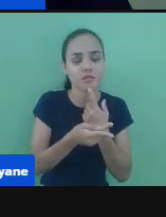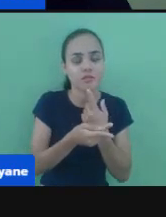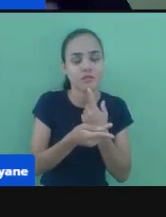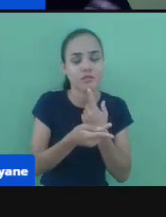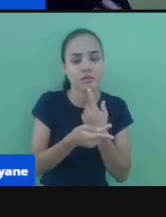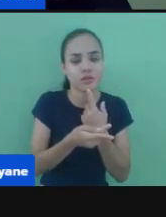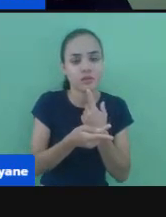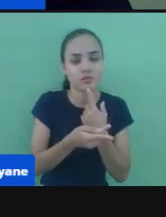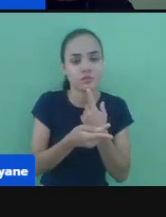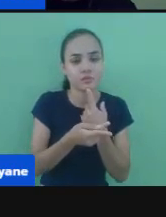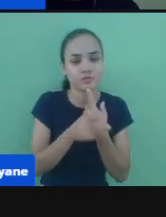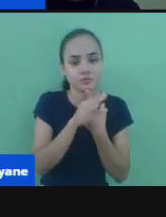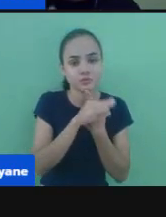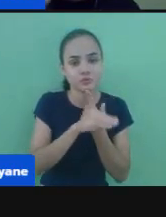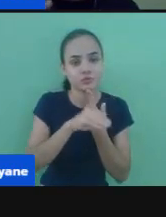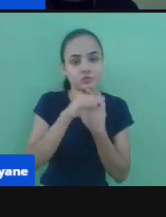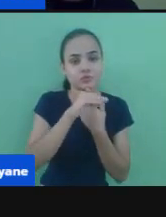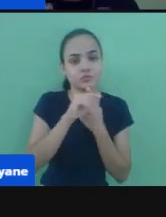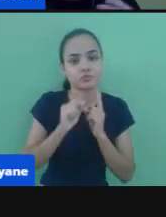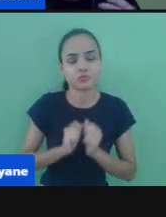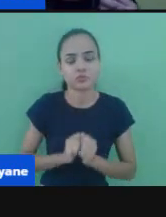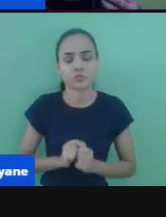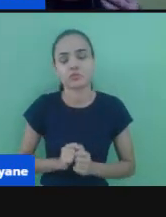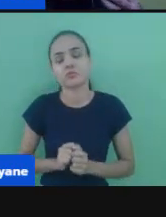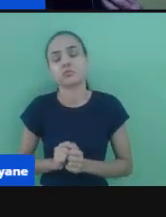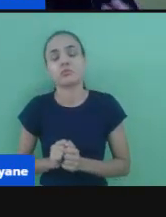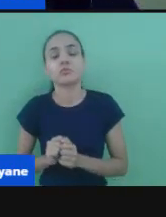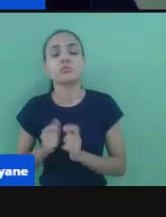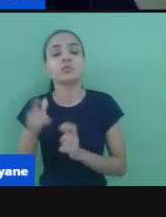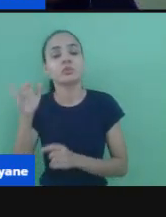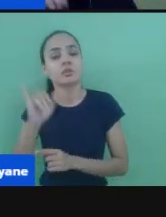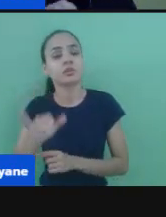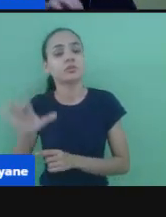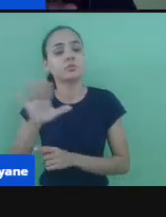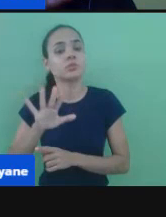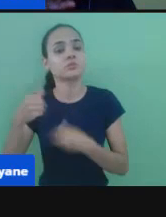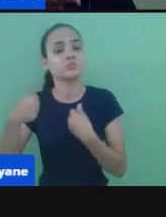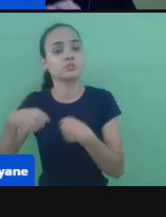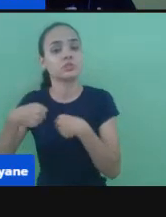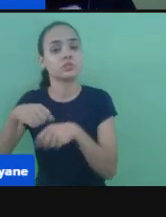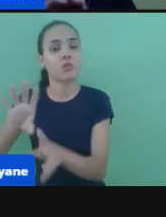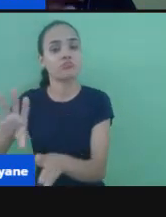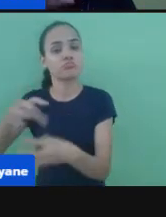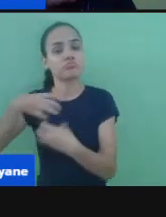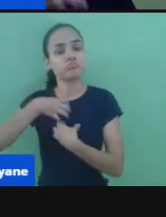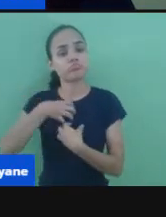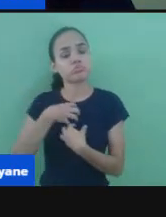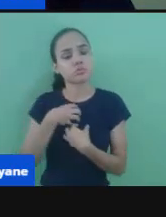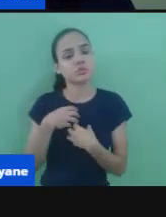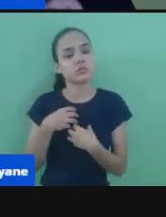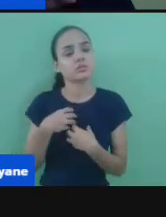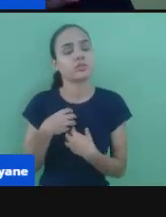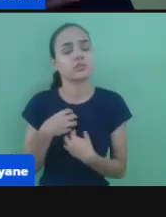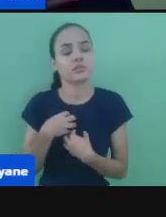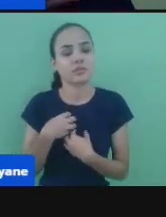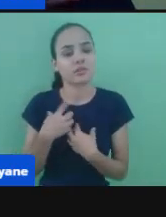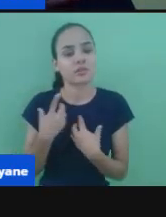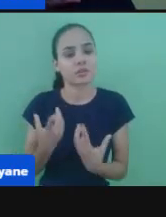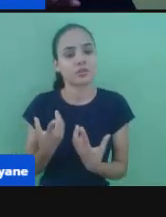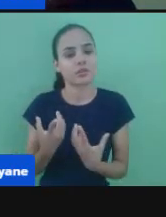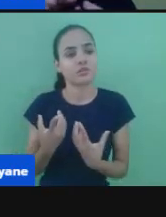As imagens, elas têm que provocar sensações, as impressões que elas têm que transmitir,